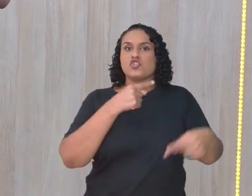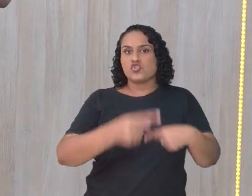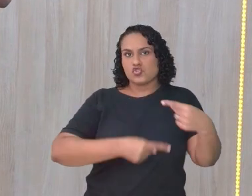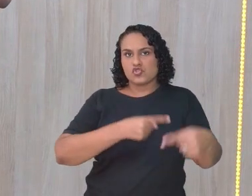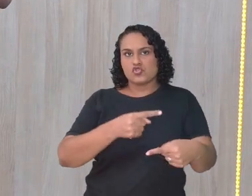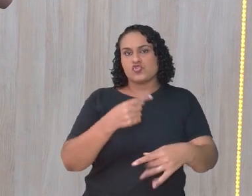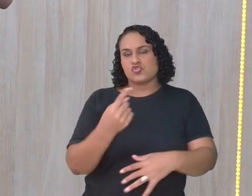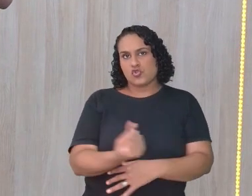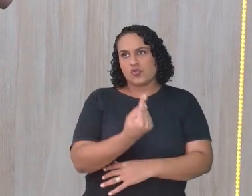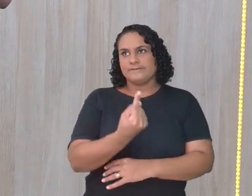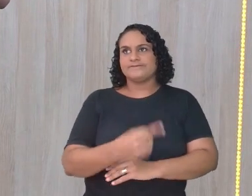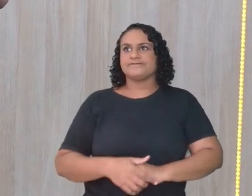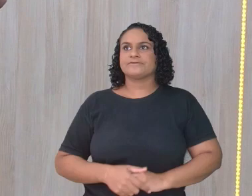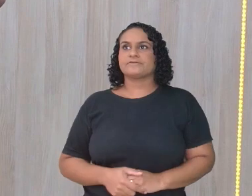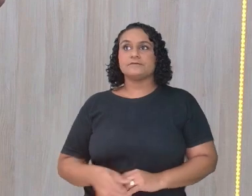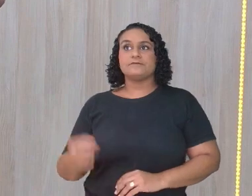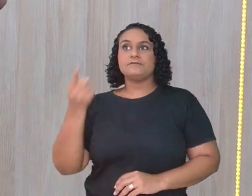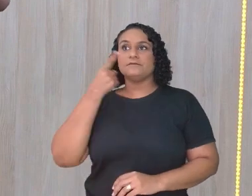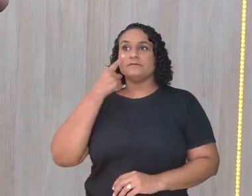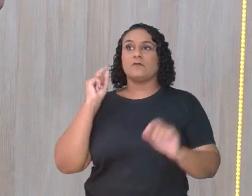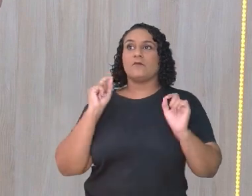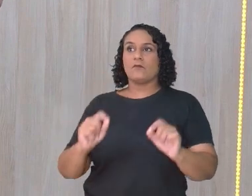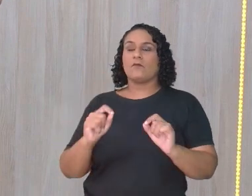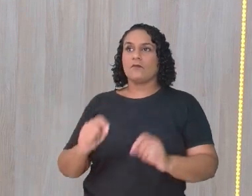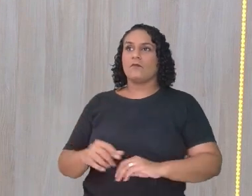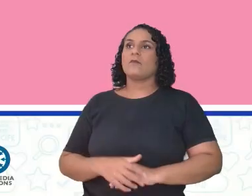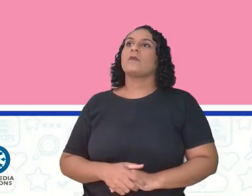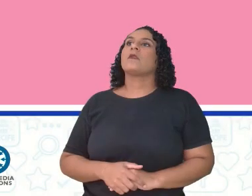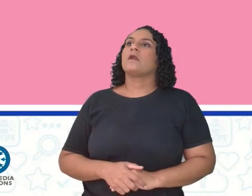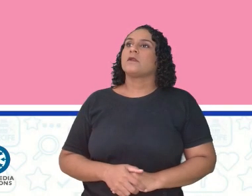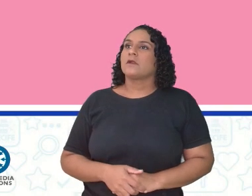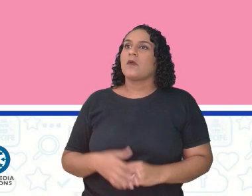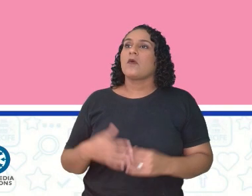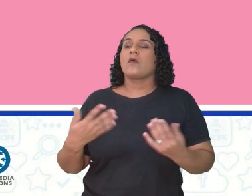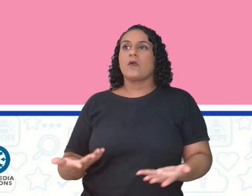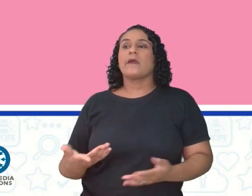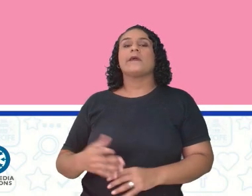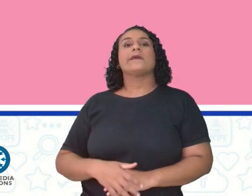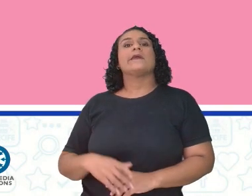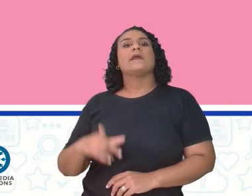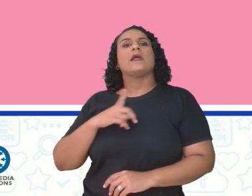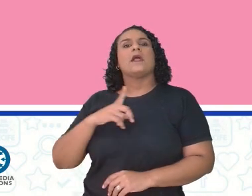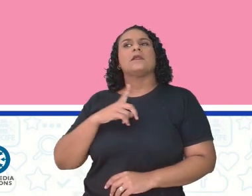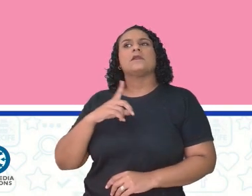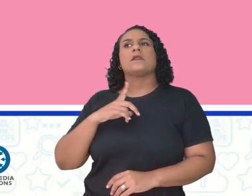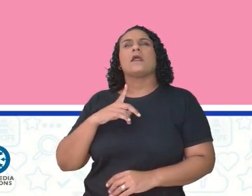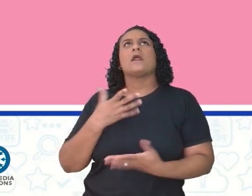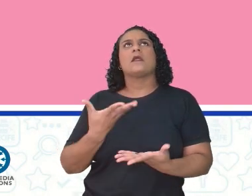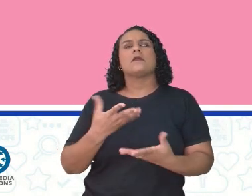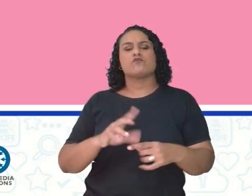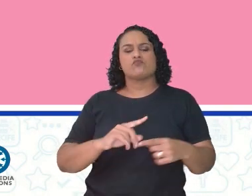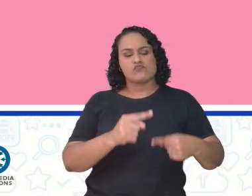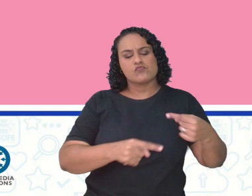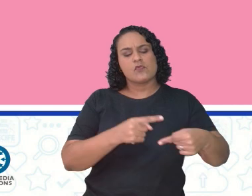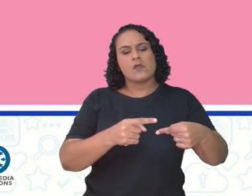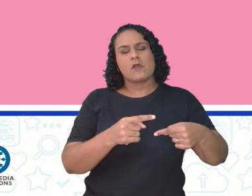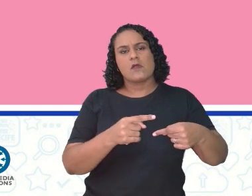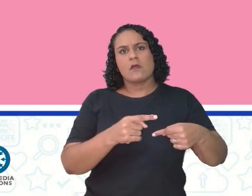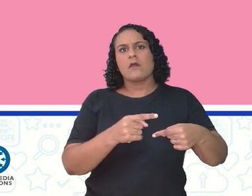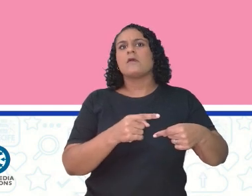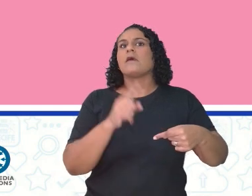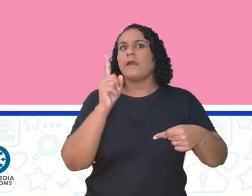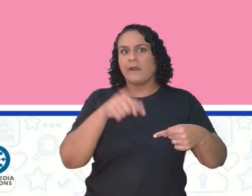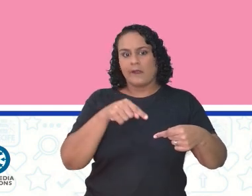assexuada. Então, vamos ver aqui que os indivíduos que eles surgem por reprodução assexuada, eles